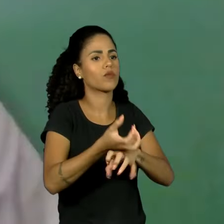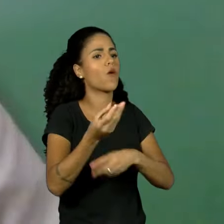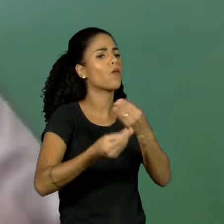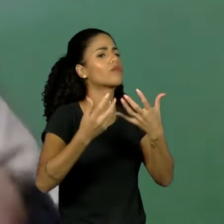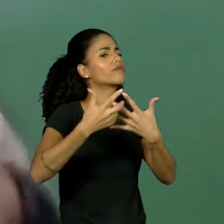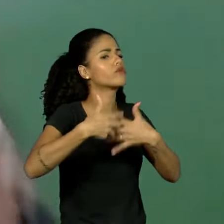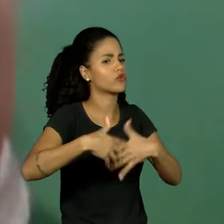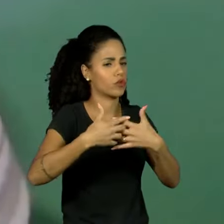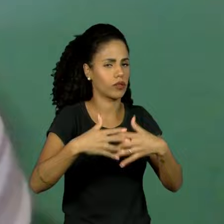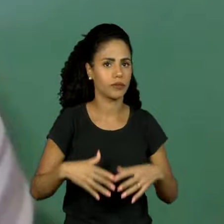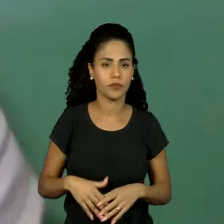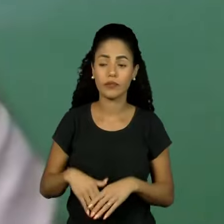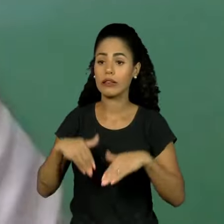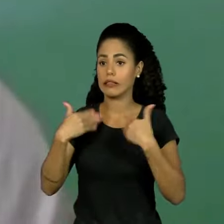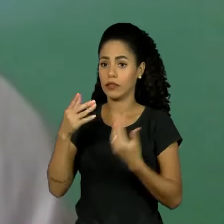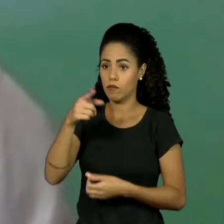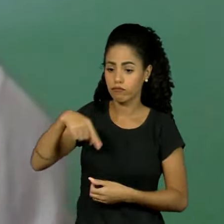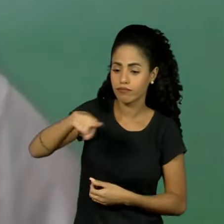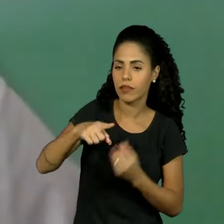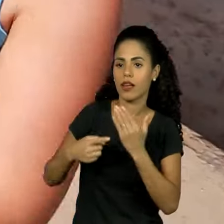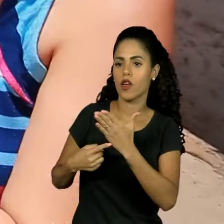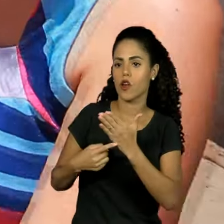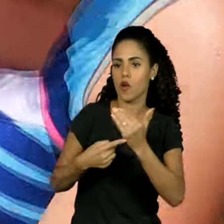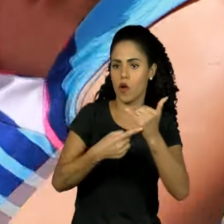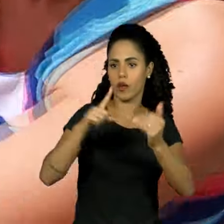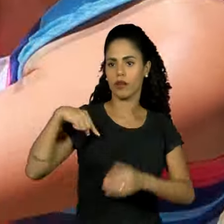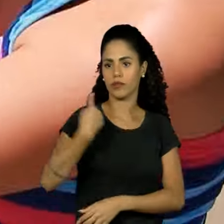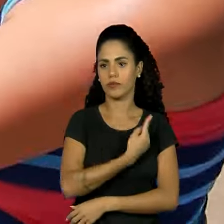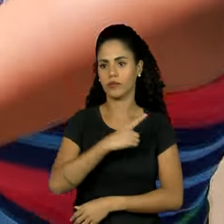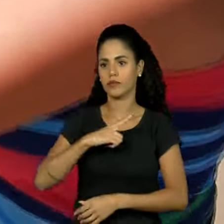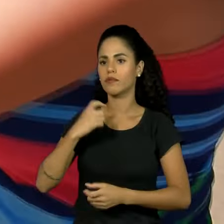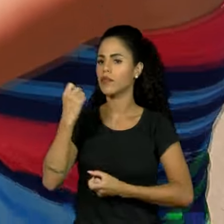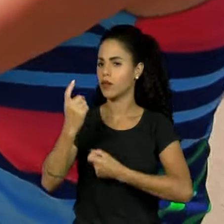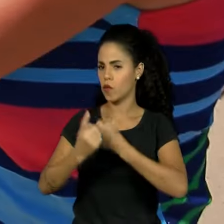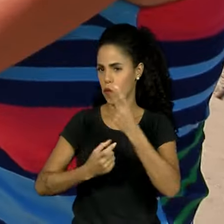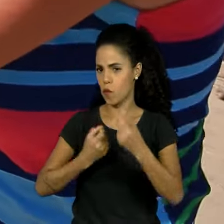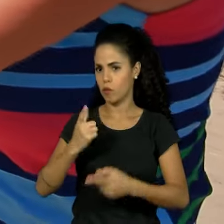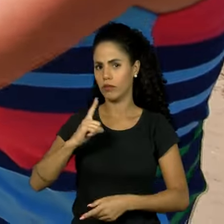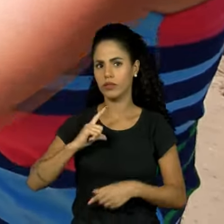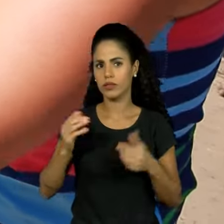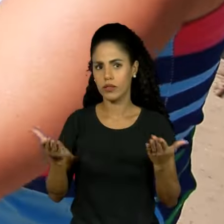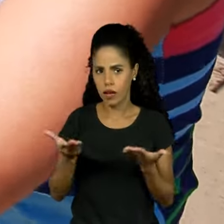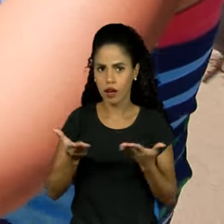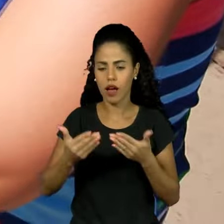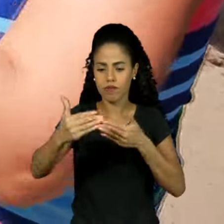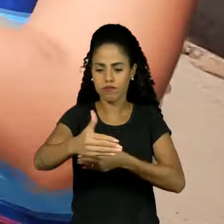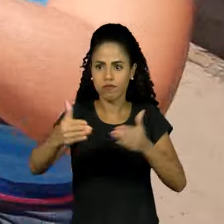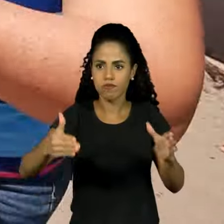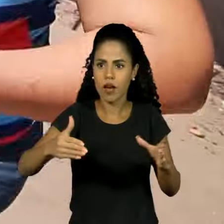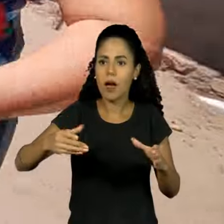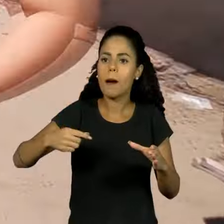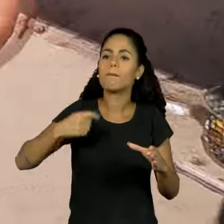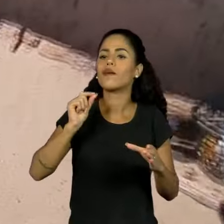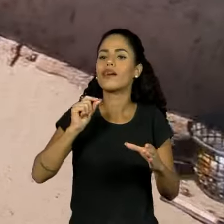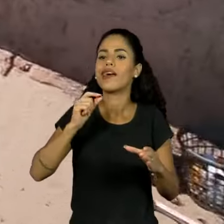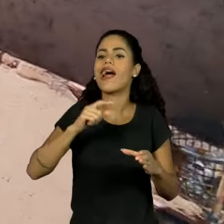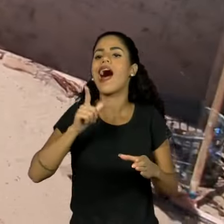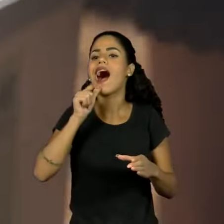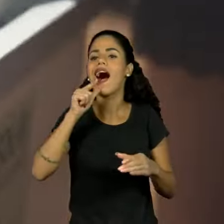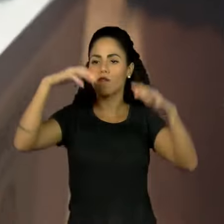prática? Dentro dessas tecnologias que a gente traz, vou falar algumas, a cisterna de placa para captação de água da chuva. Aí